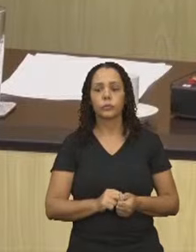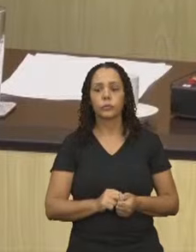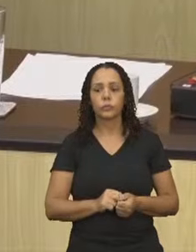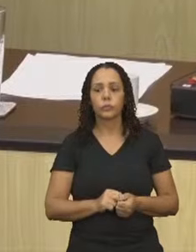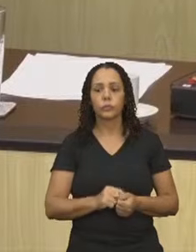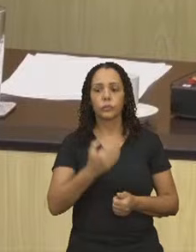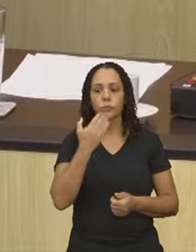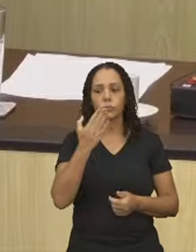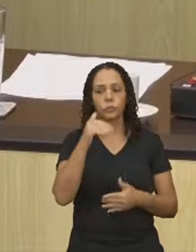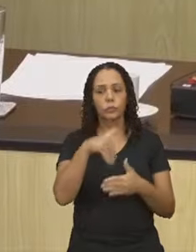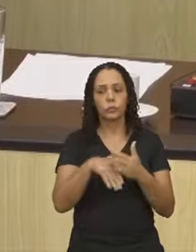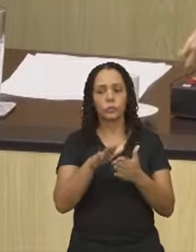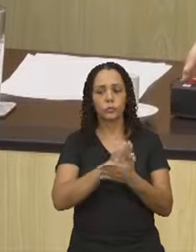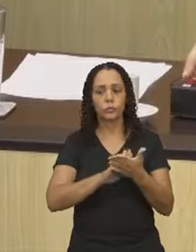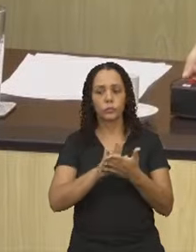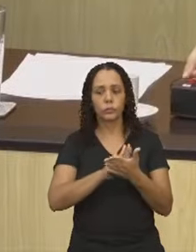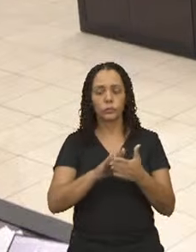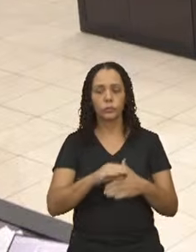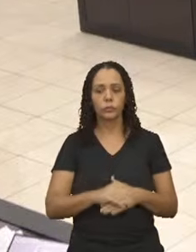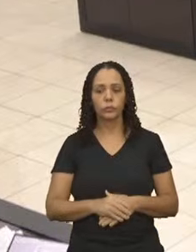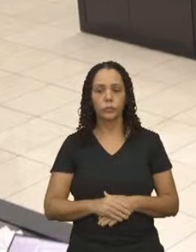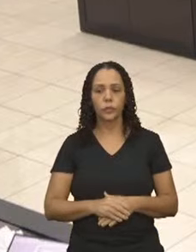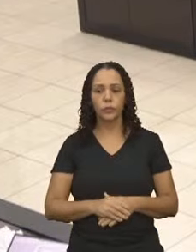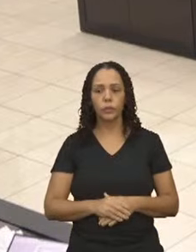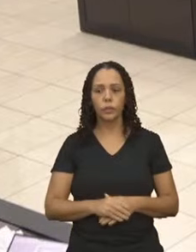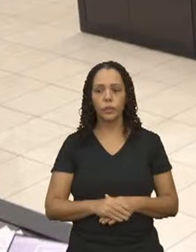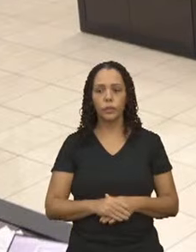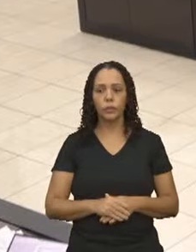Não foi pedido votação.